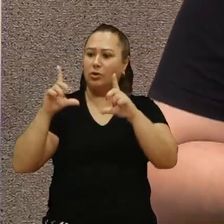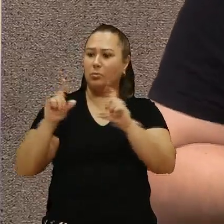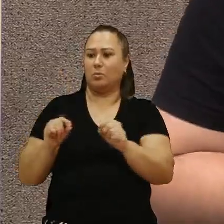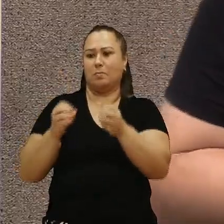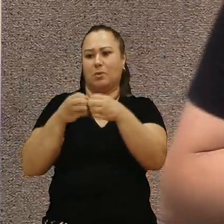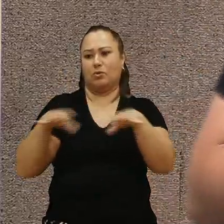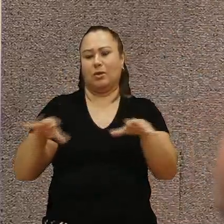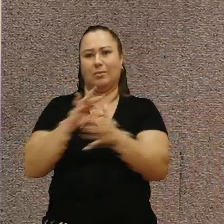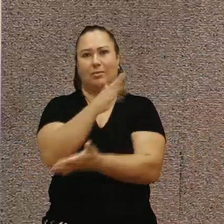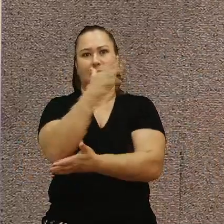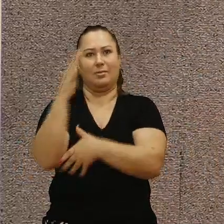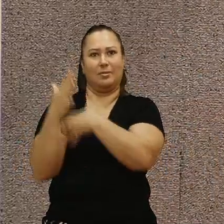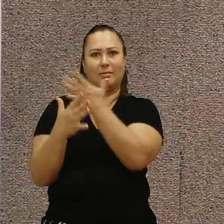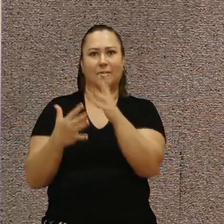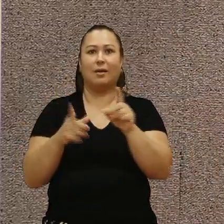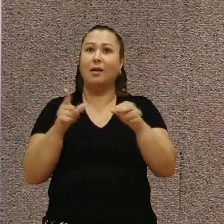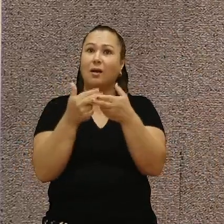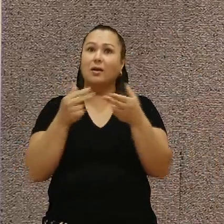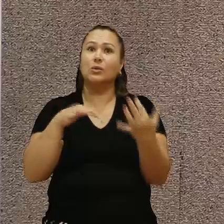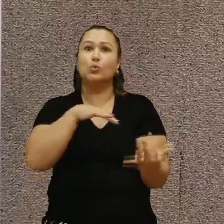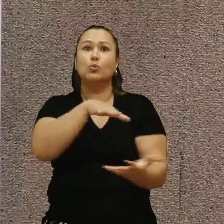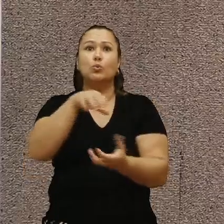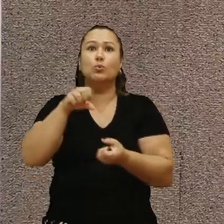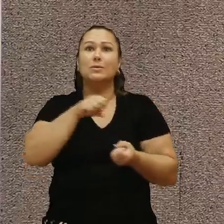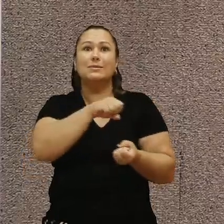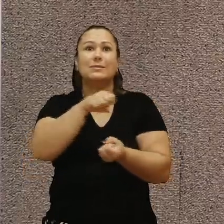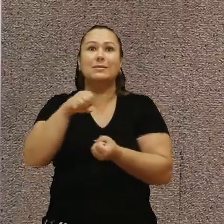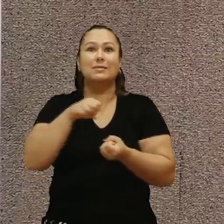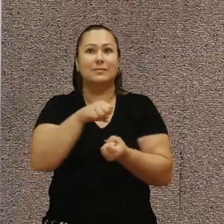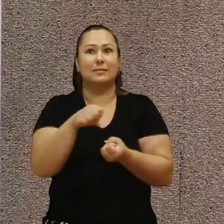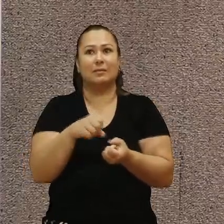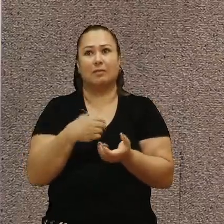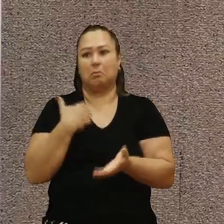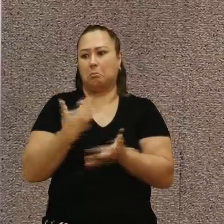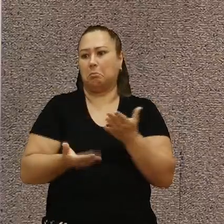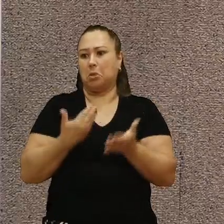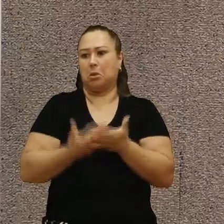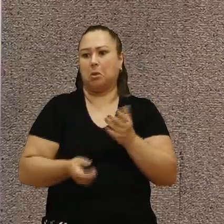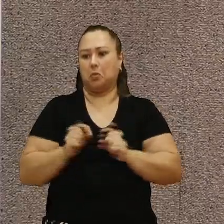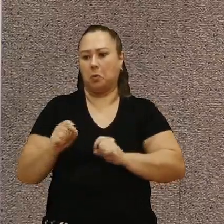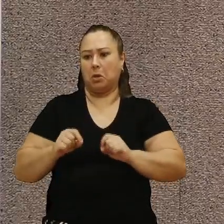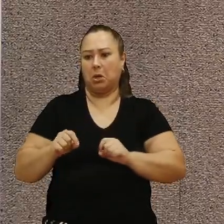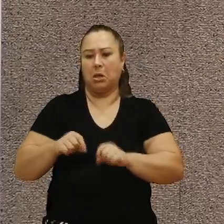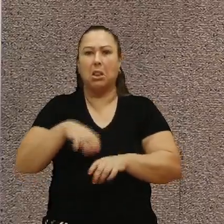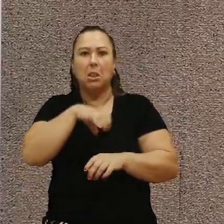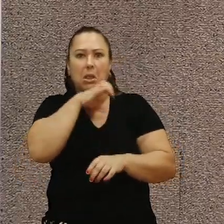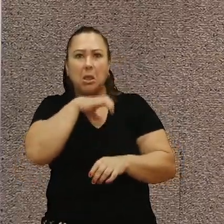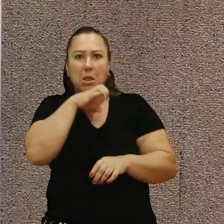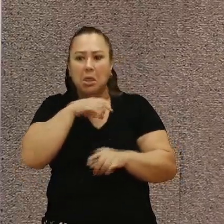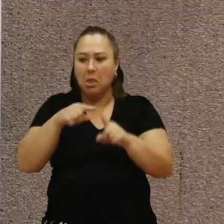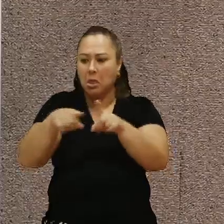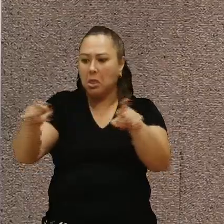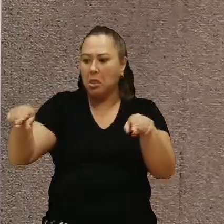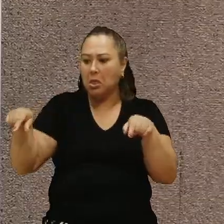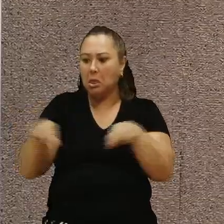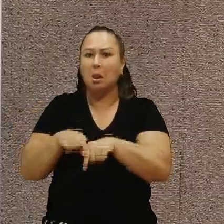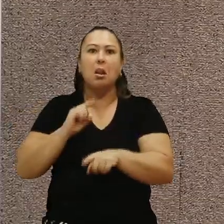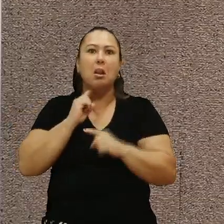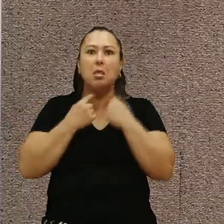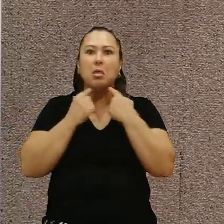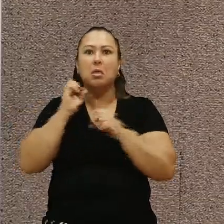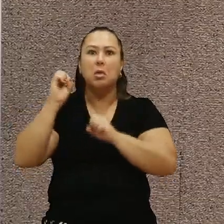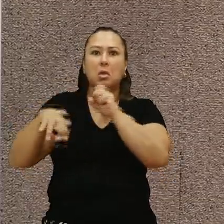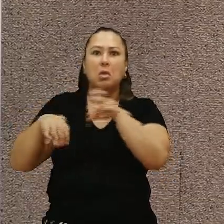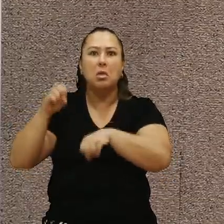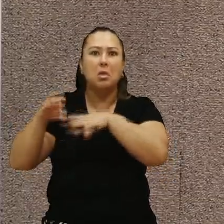sejam sustentáveis. Nós não podemos perder aí, a cada ano, 1, 2 hectares de terra com lixo, e boa parte deste lixo não é